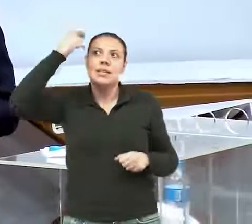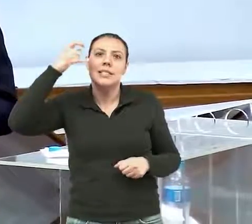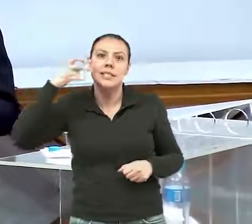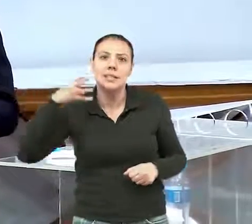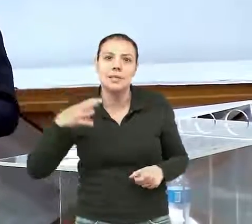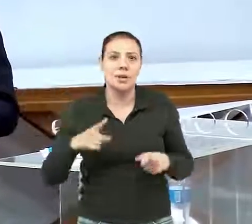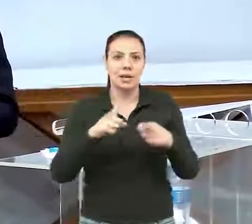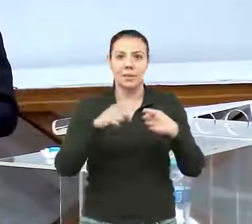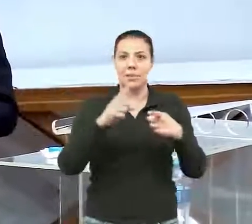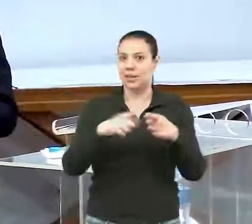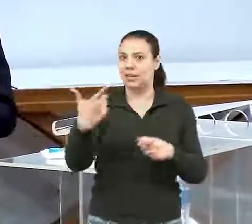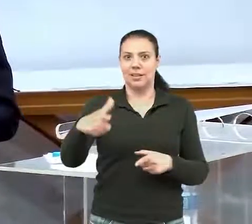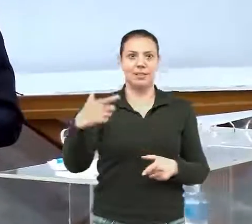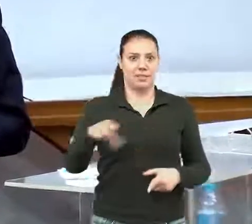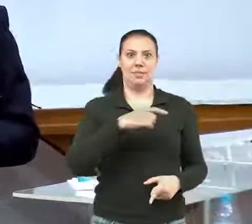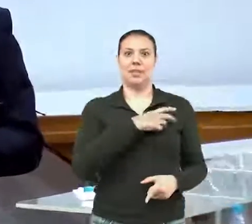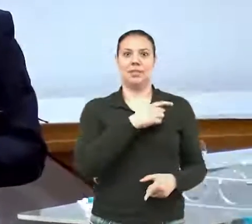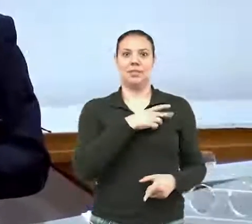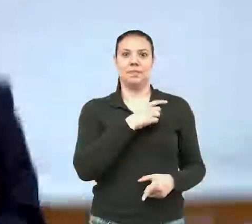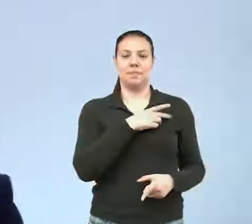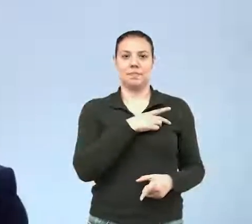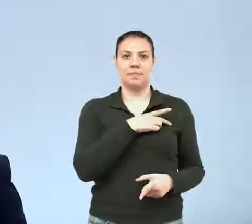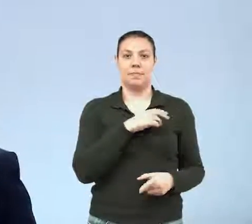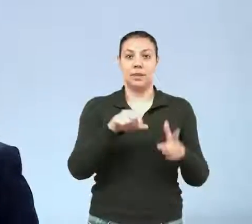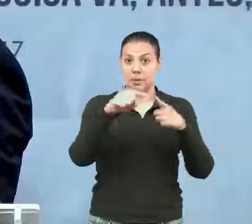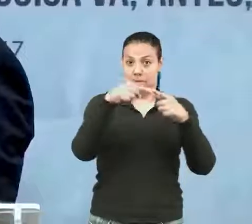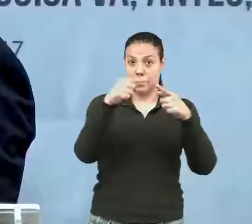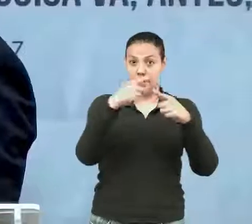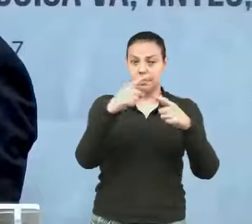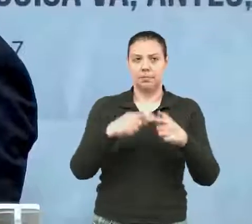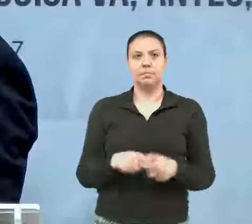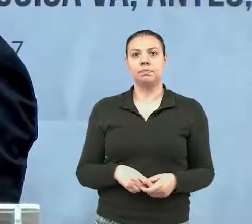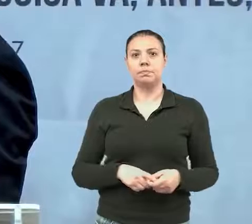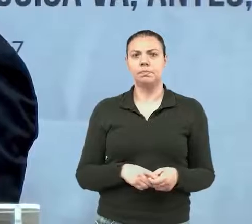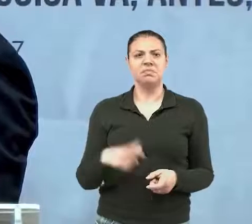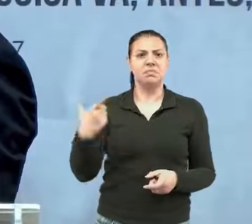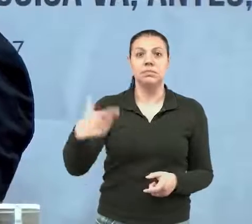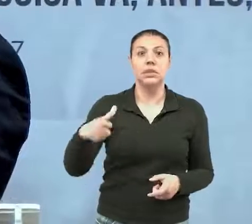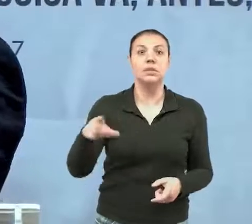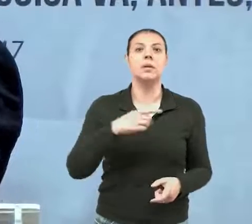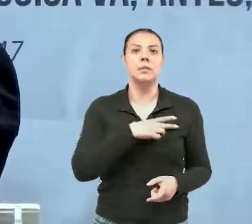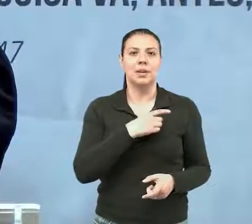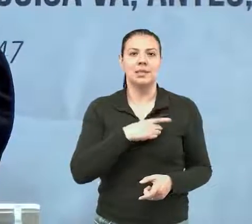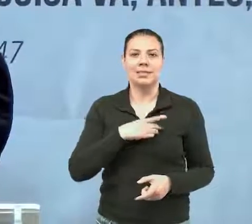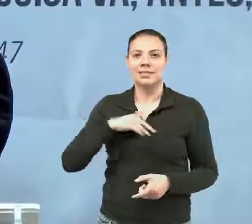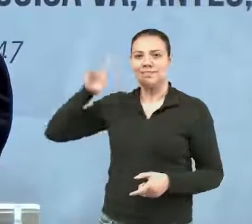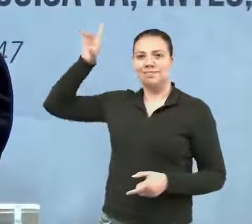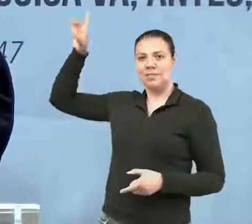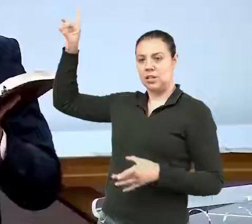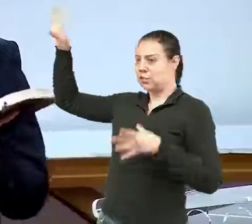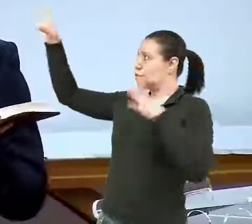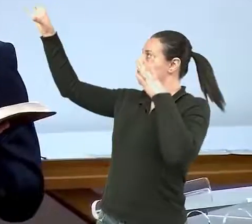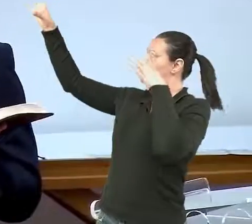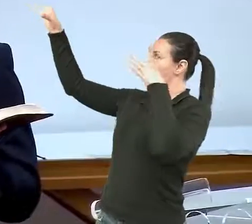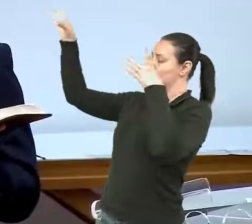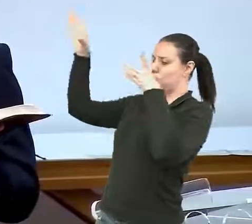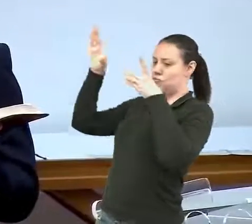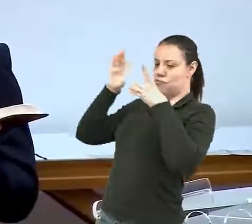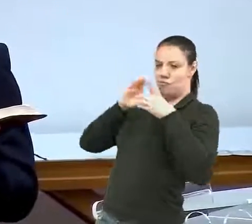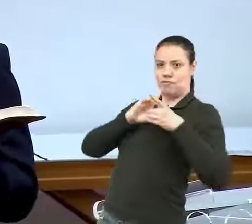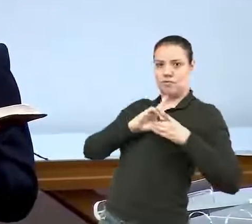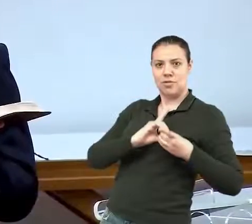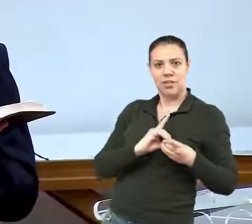quais não devemos ter medo. Primeiro, não temas porque eu sou contigo. A presença de Deus